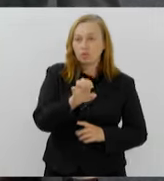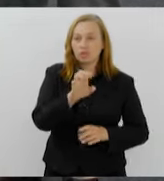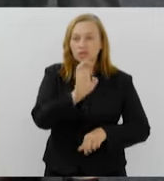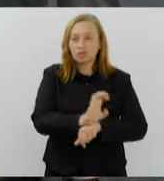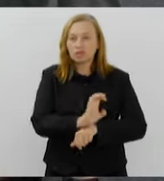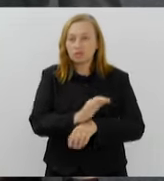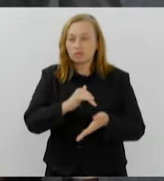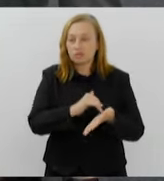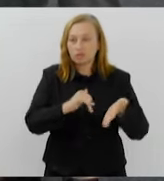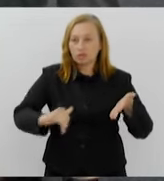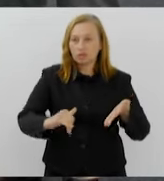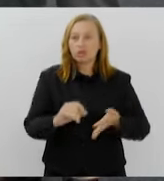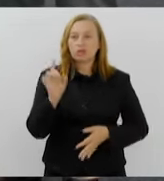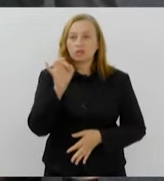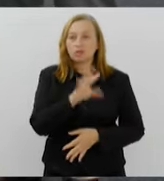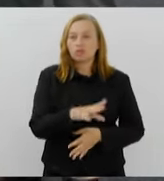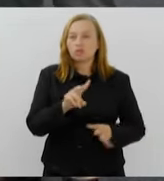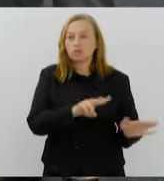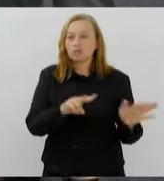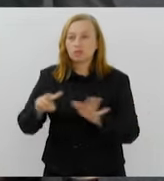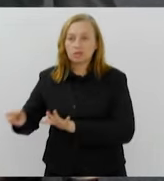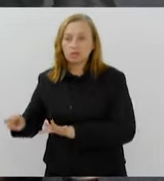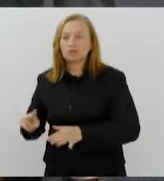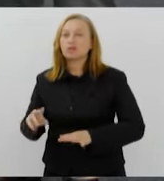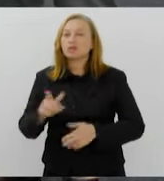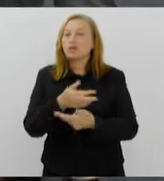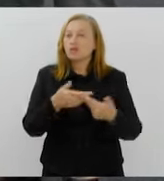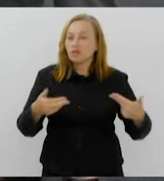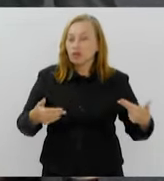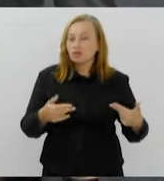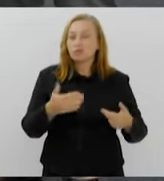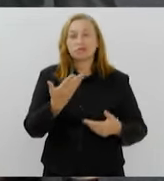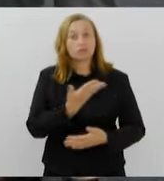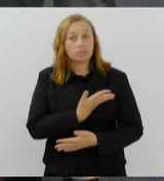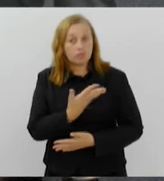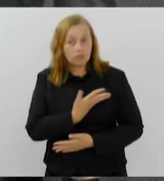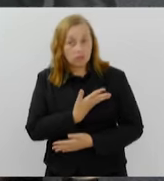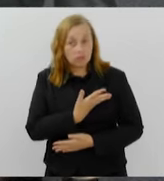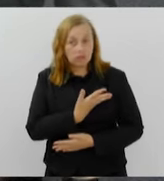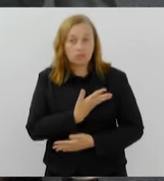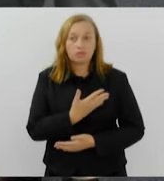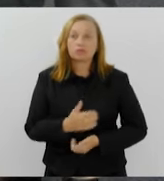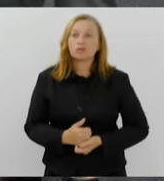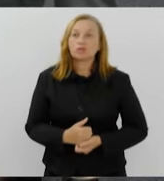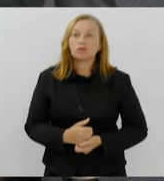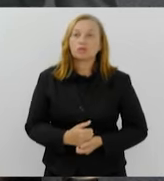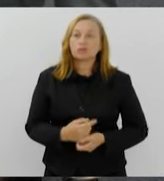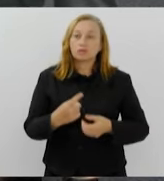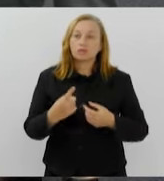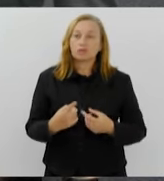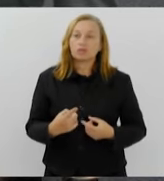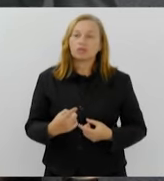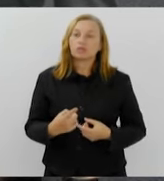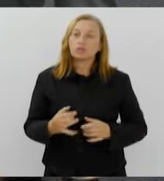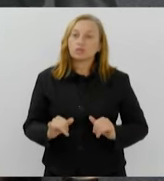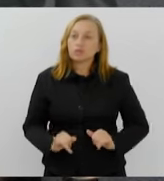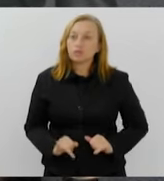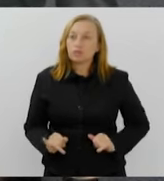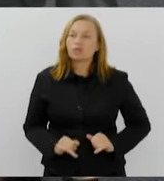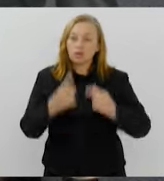rechaçados na última semana vários companheiros foram vítimas de agressões